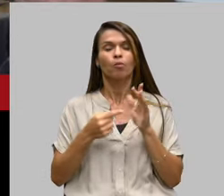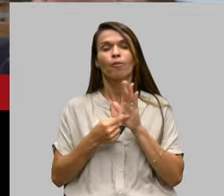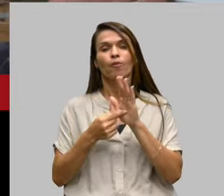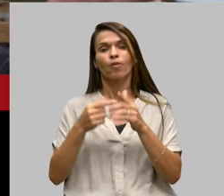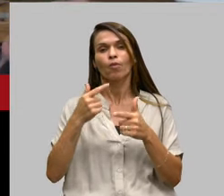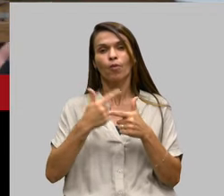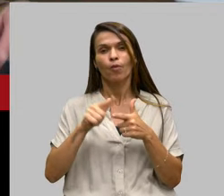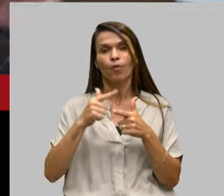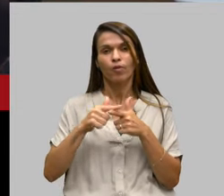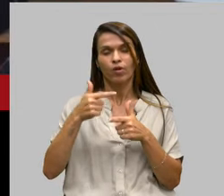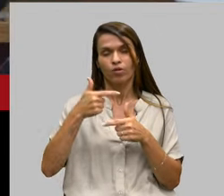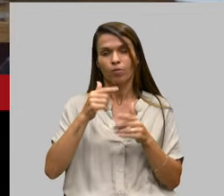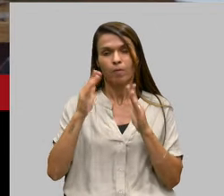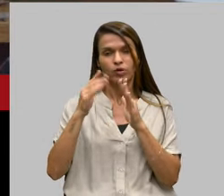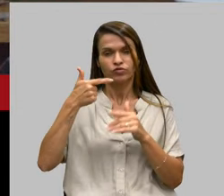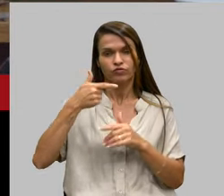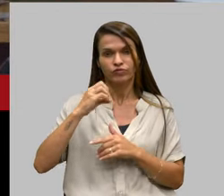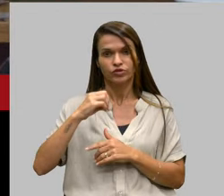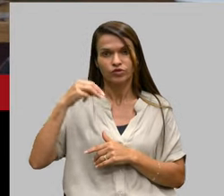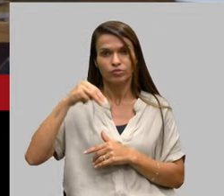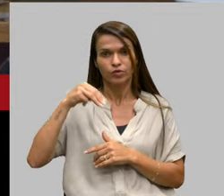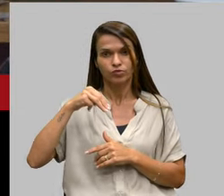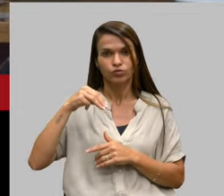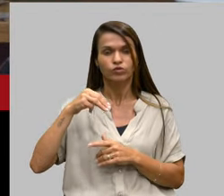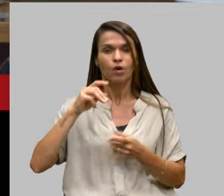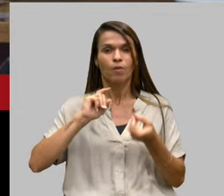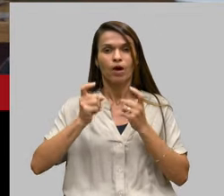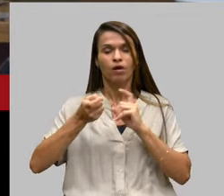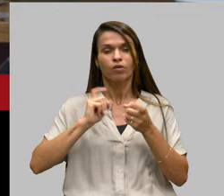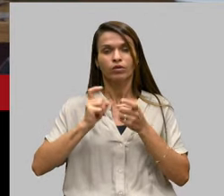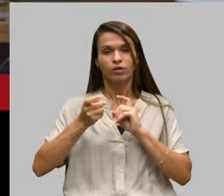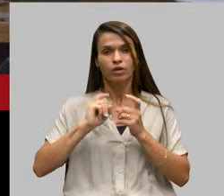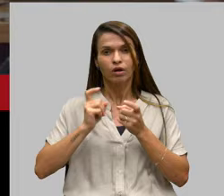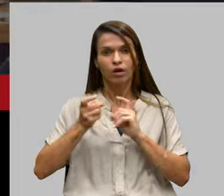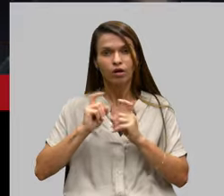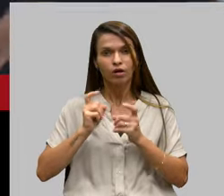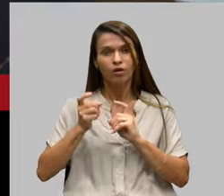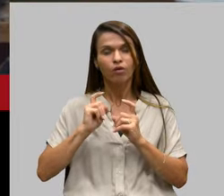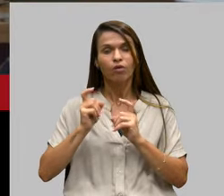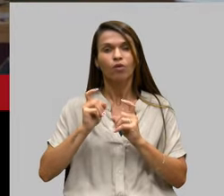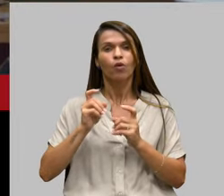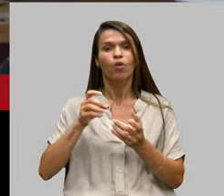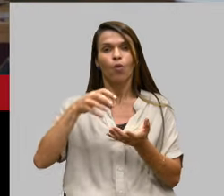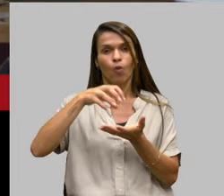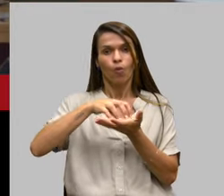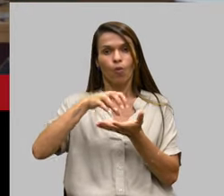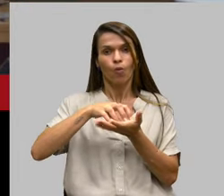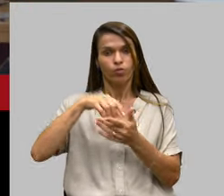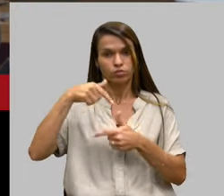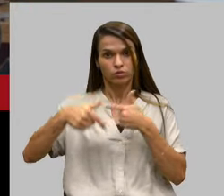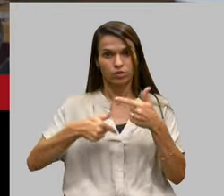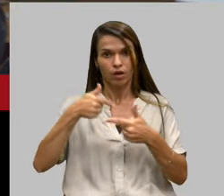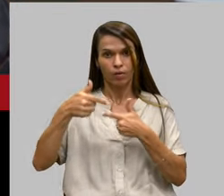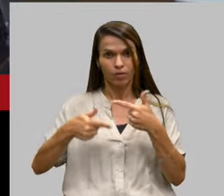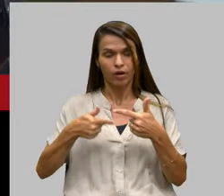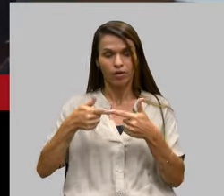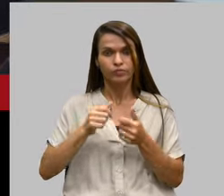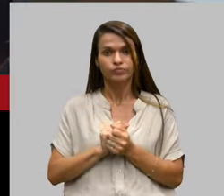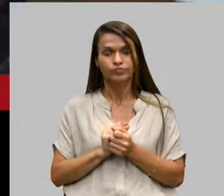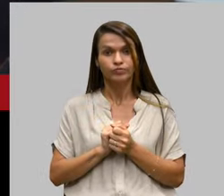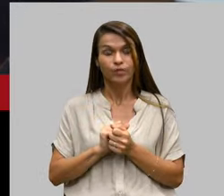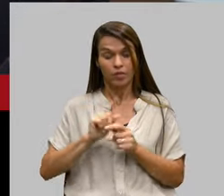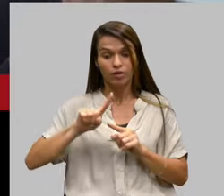20 minutos dentro da reunião da da da comissão do trabalho né Eh para